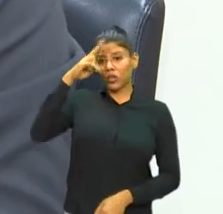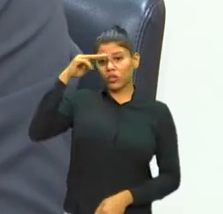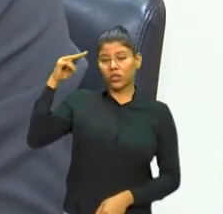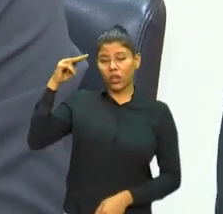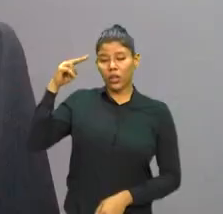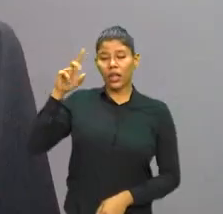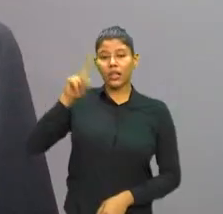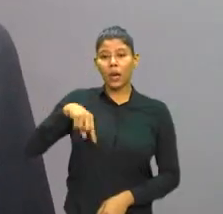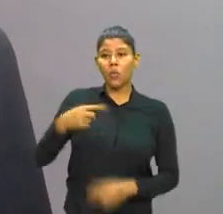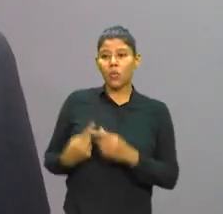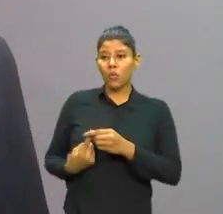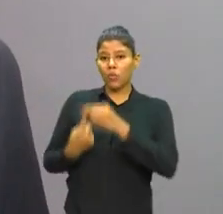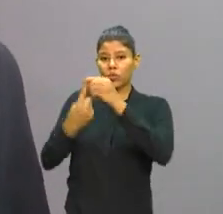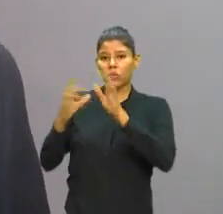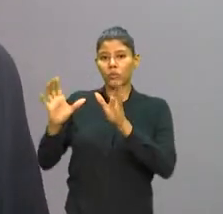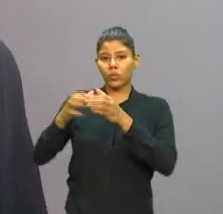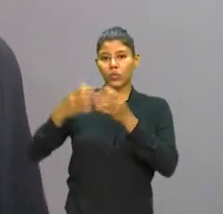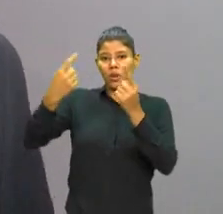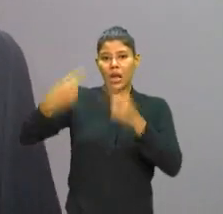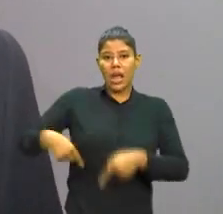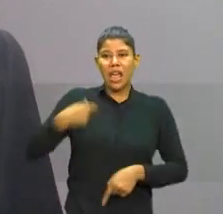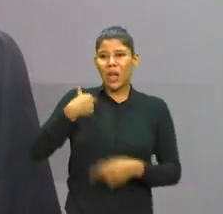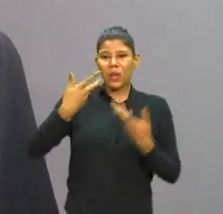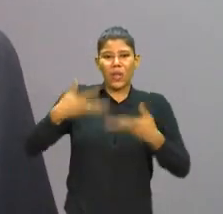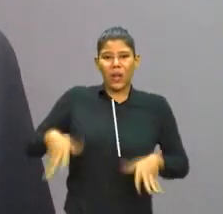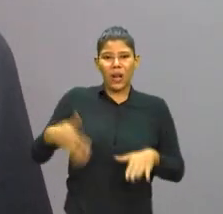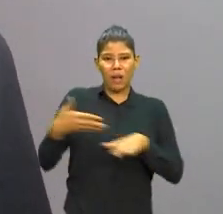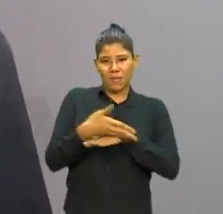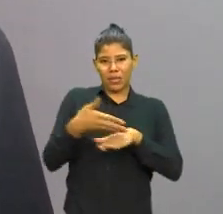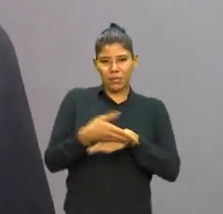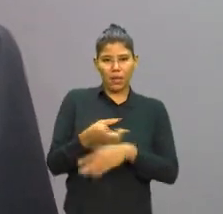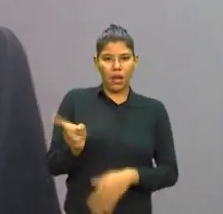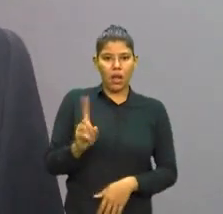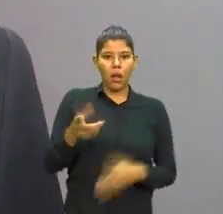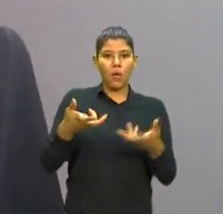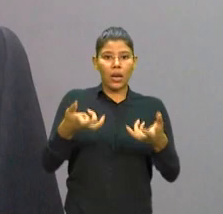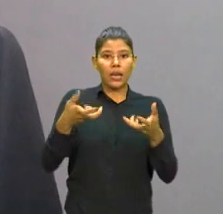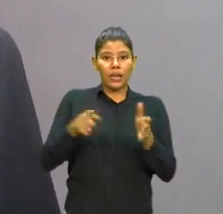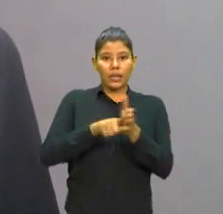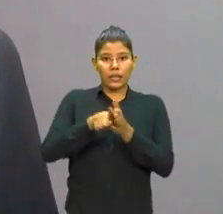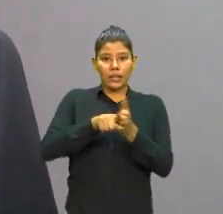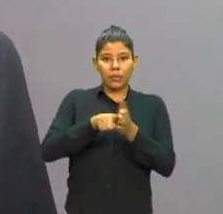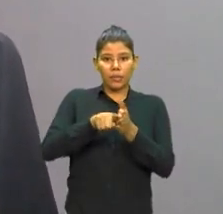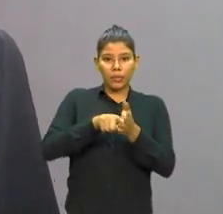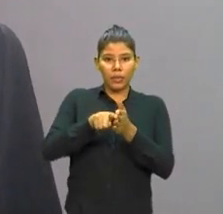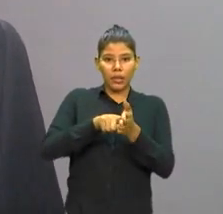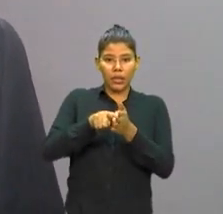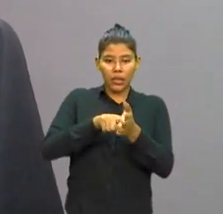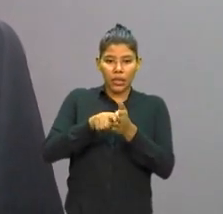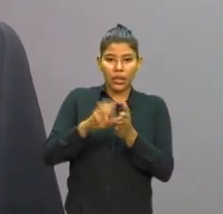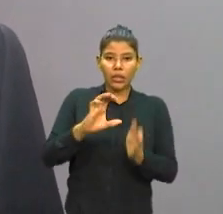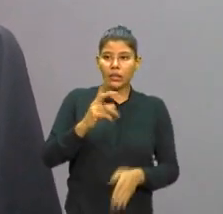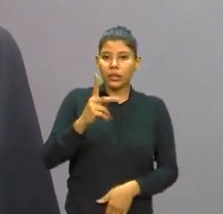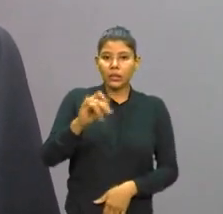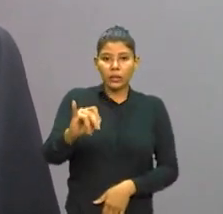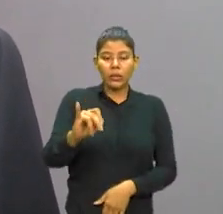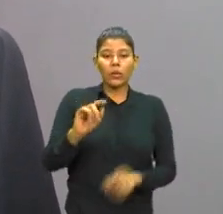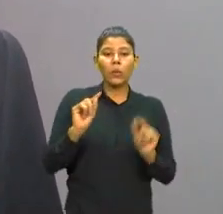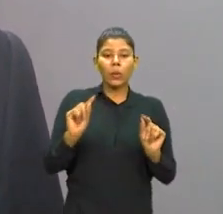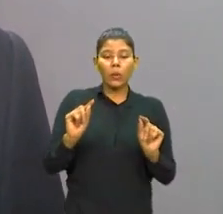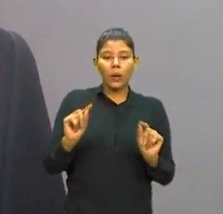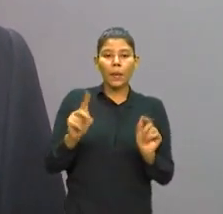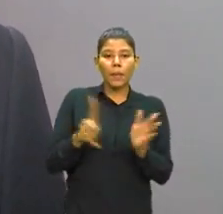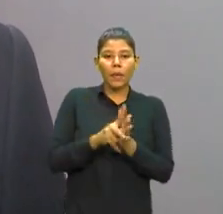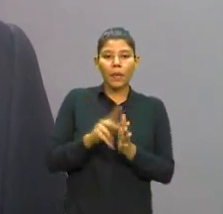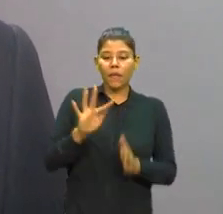da oposição eu não queria nem fazer parte disso aqui eu queria fazer parte de uma CPI para investigar facção Esse é o pedido que eu tô fazendo já tô com o